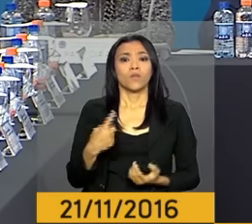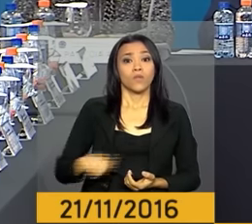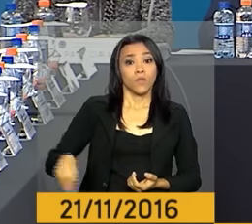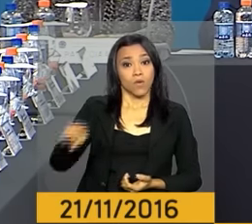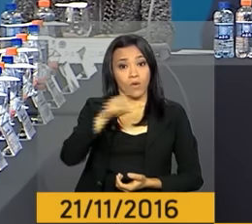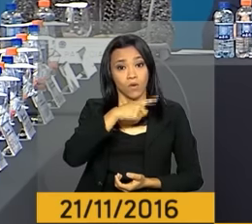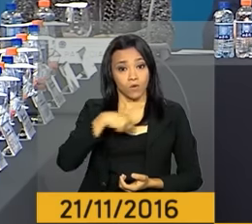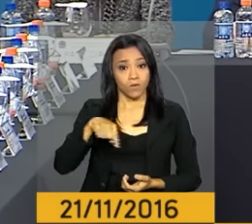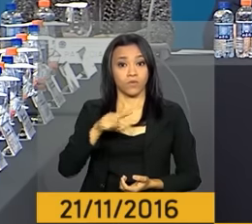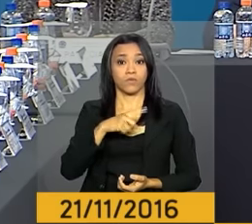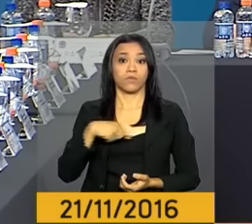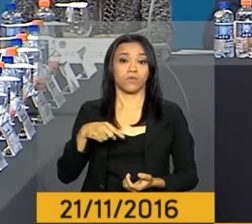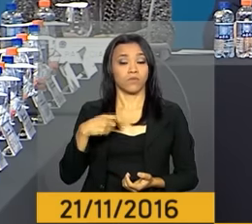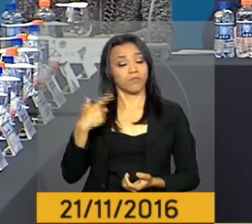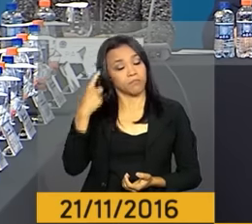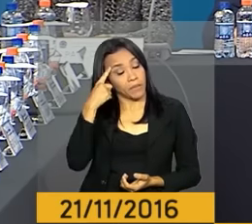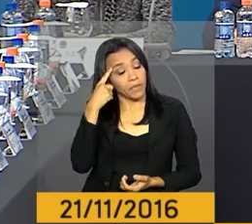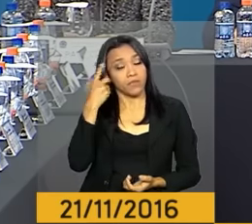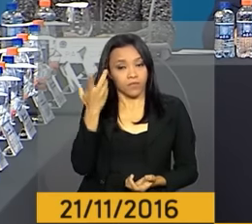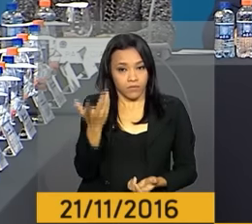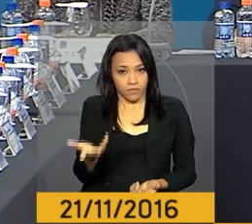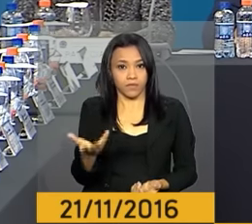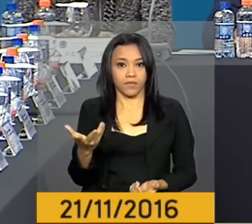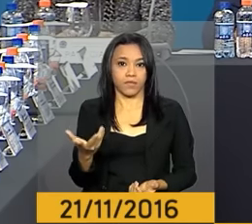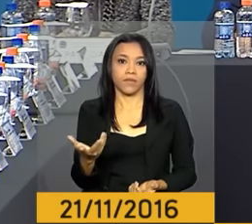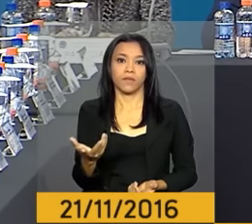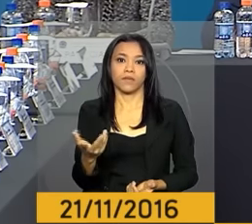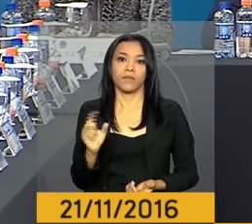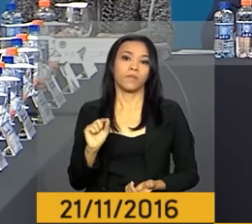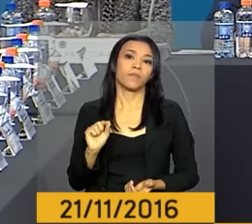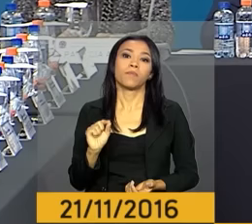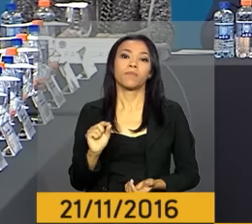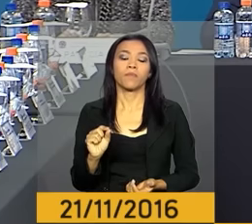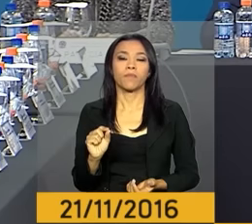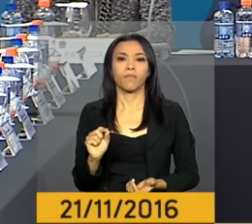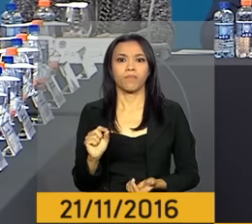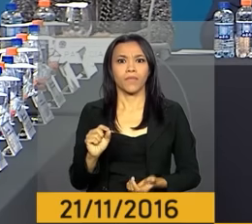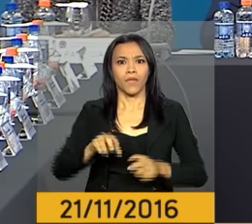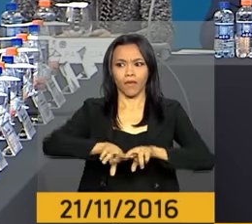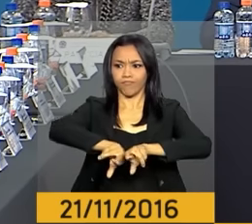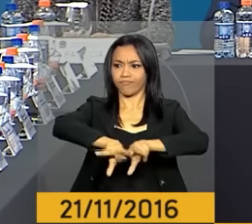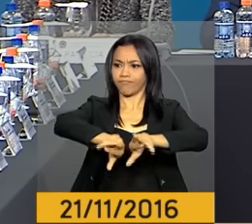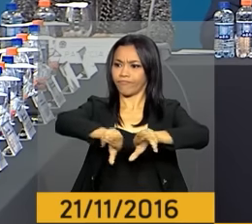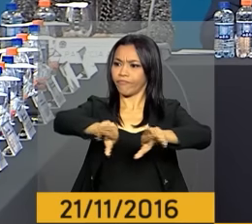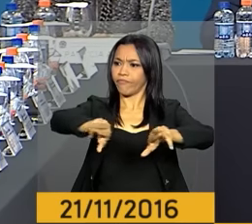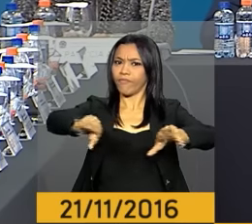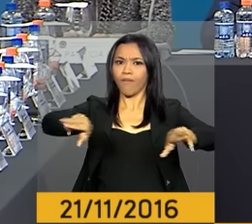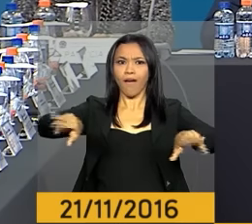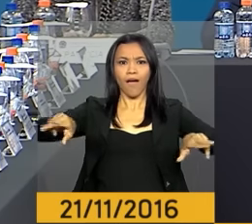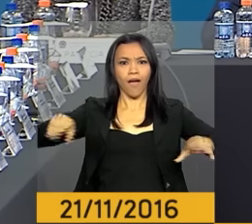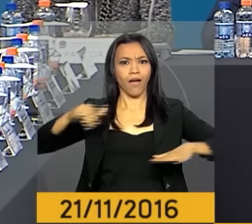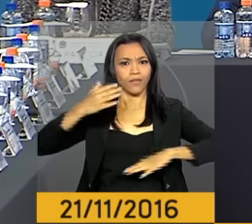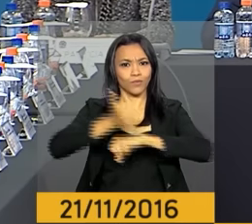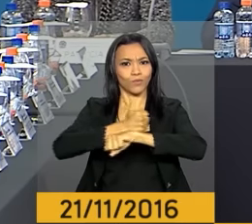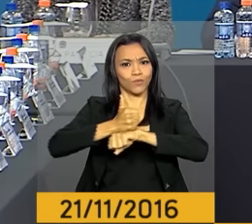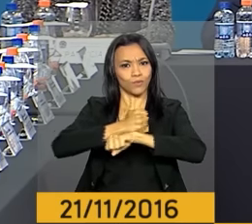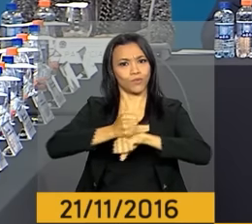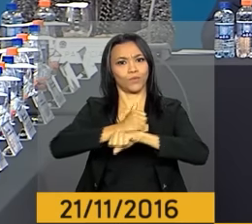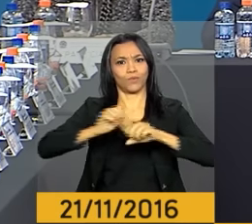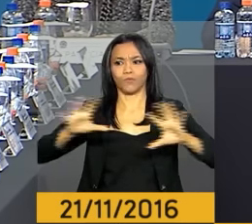Nosso foro, penso eu, torna-se mais plural e